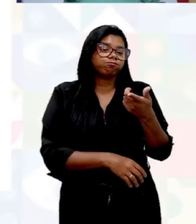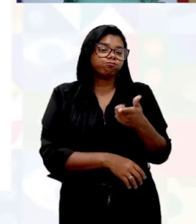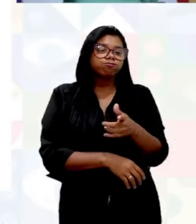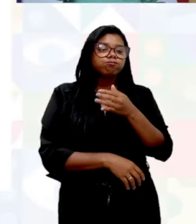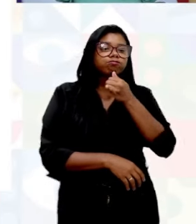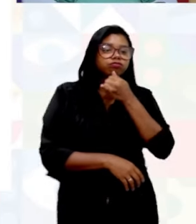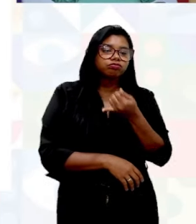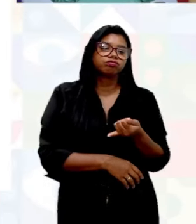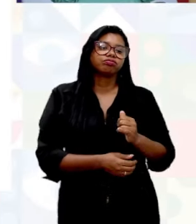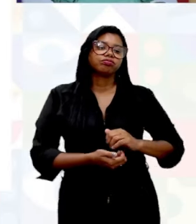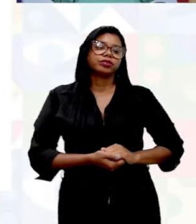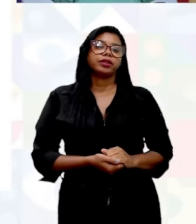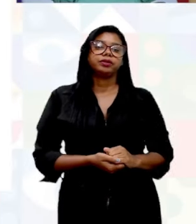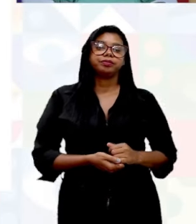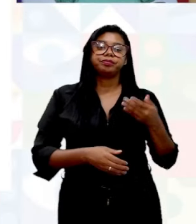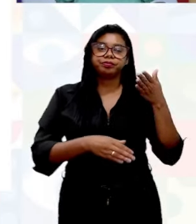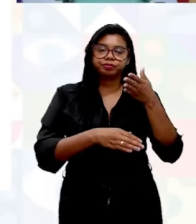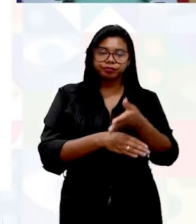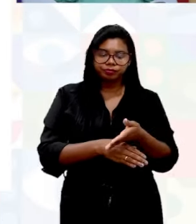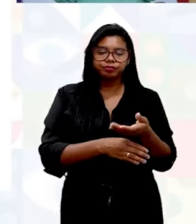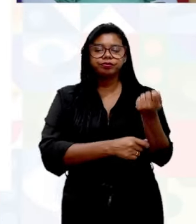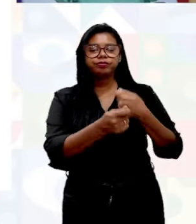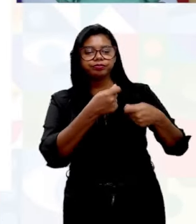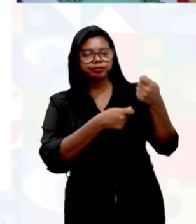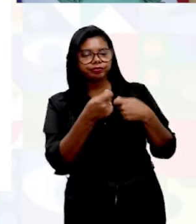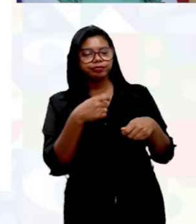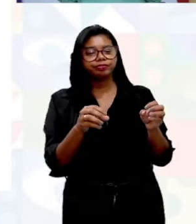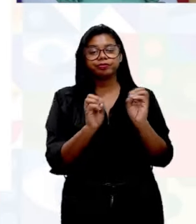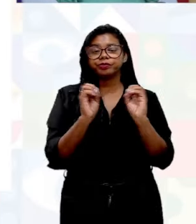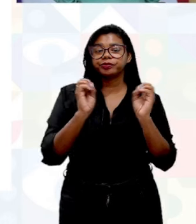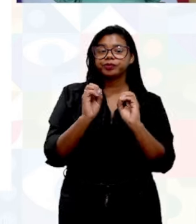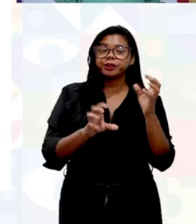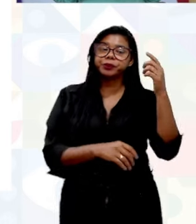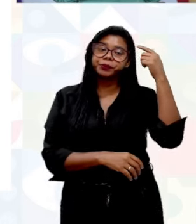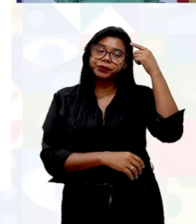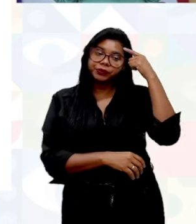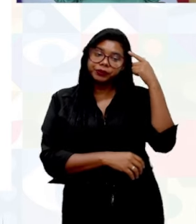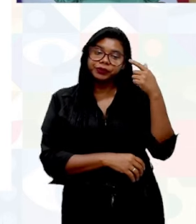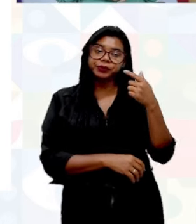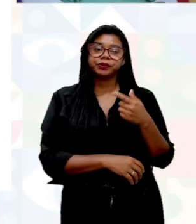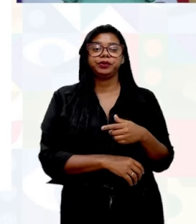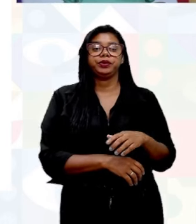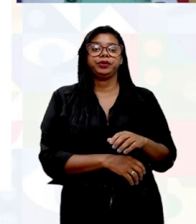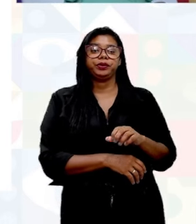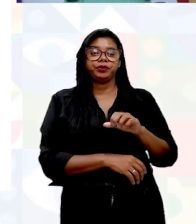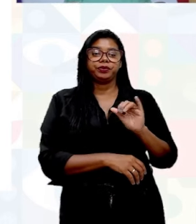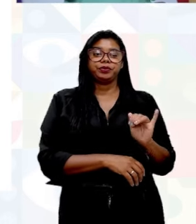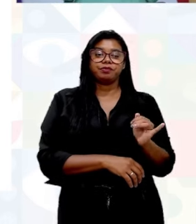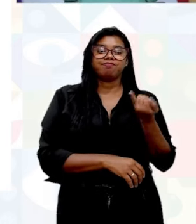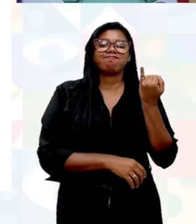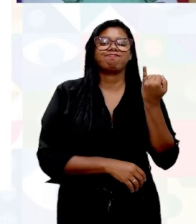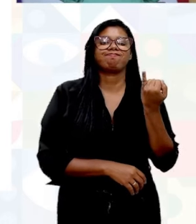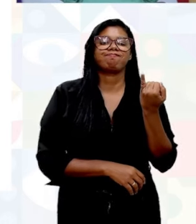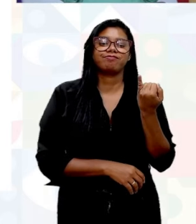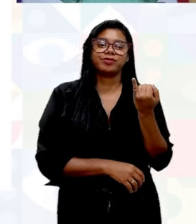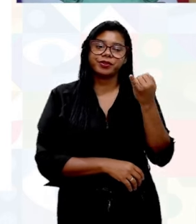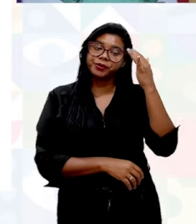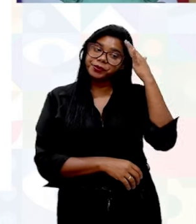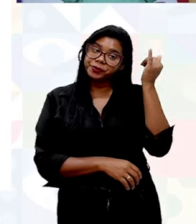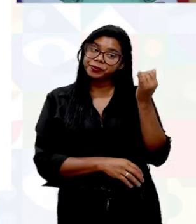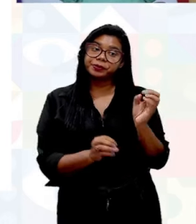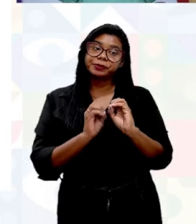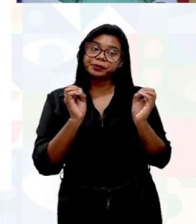numa negociação simplesmente achando que eu vou ter alguma vantagem, se eu não sei nada sobre aquele